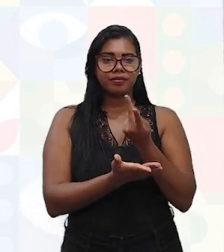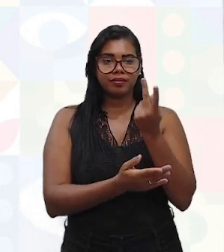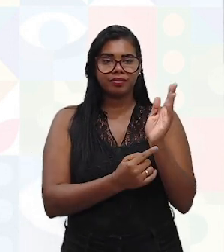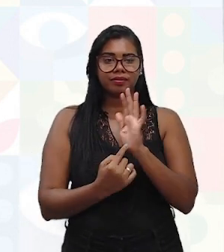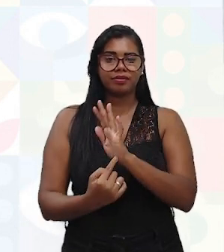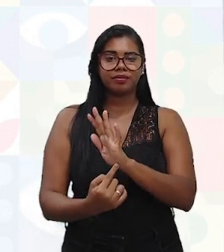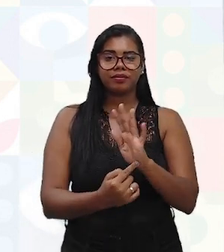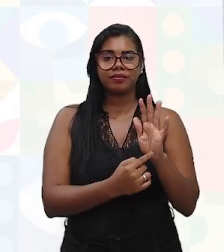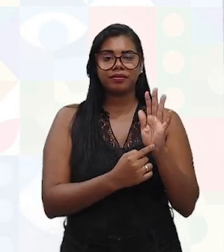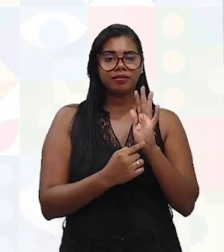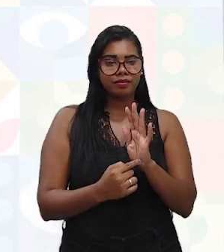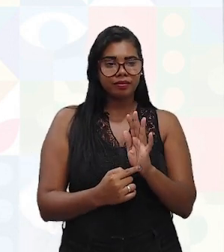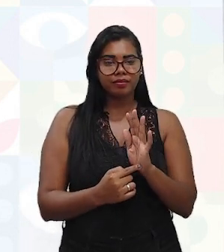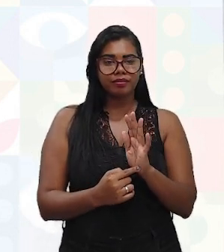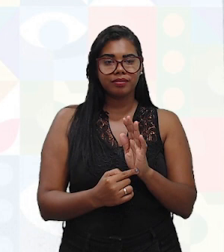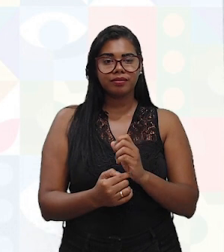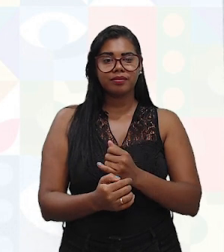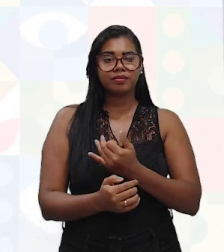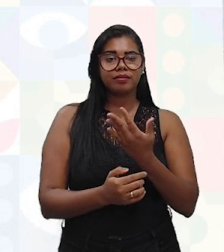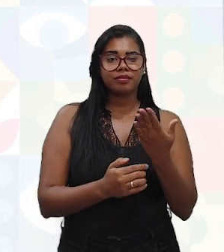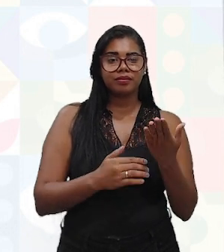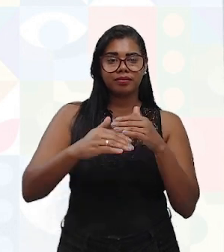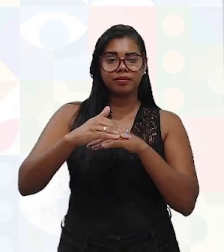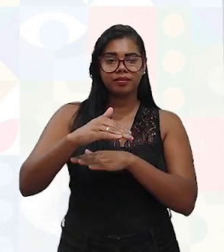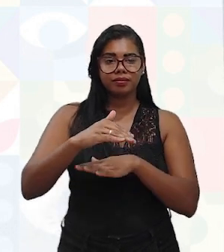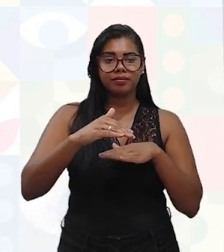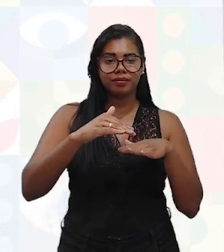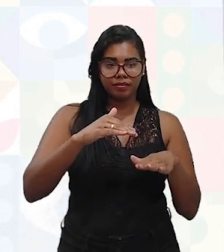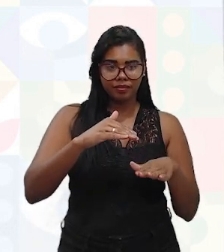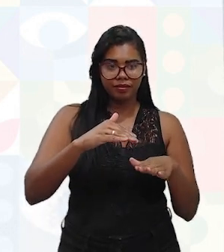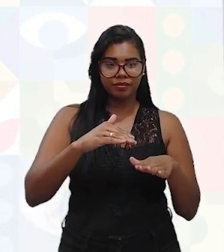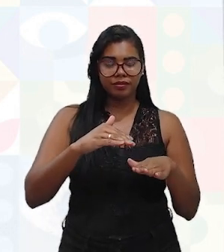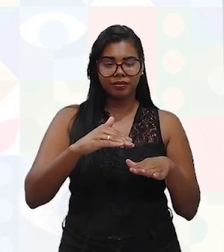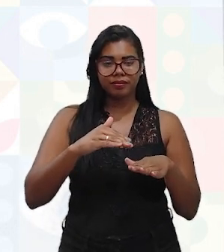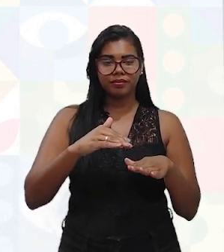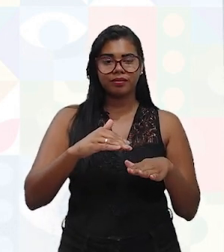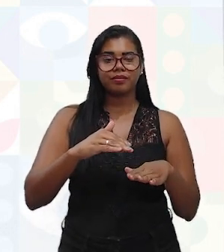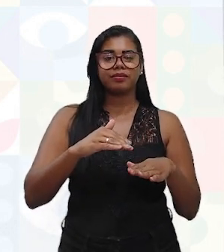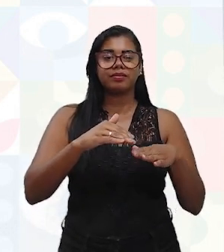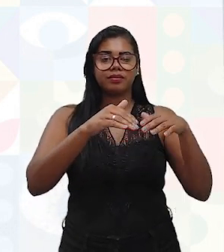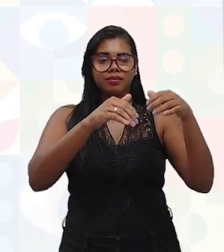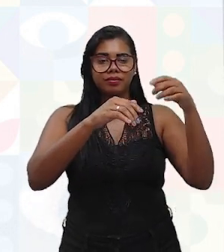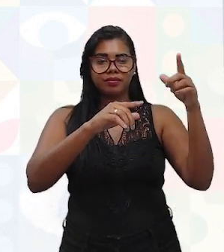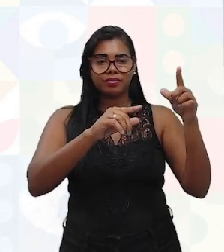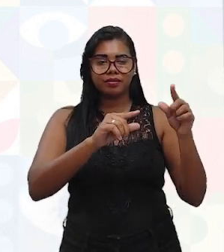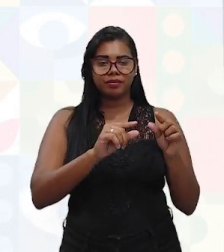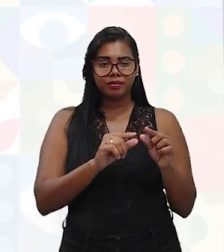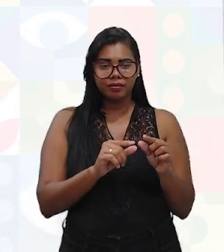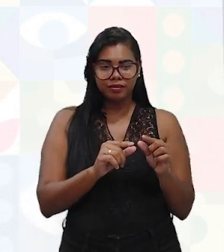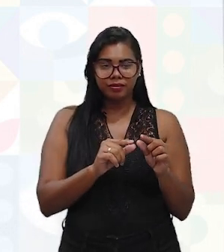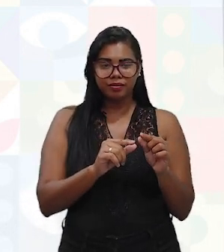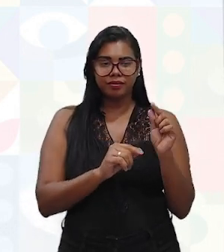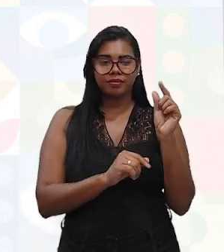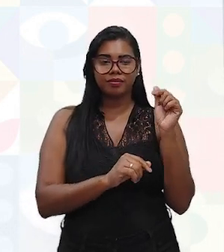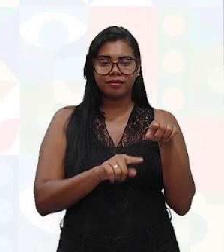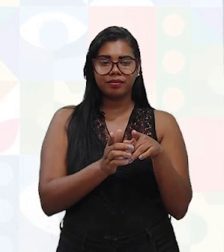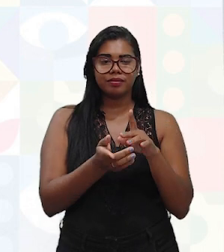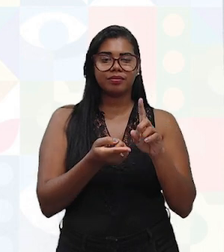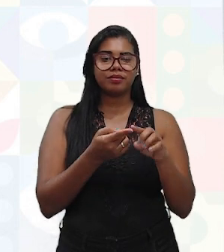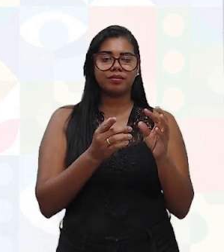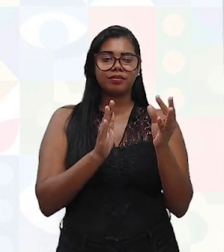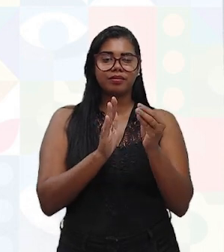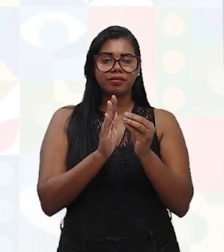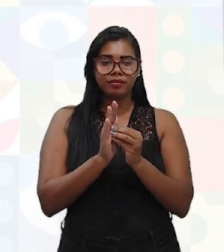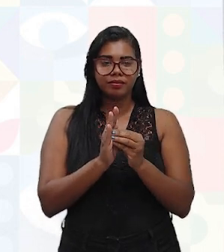quando e em que quantidade o estoque deve ser reposto. É possível minimizar custos de estocagem e de falta de